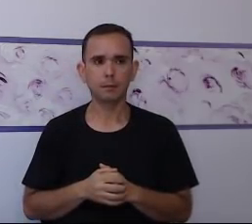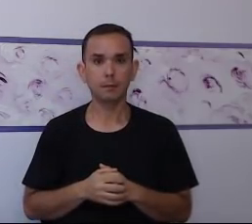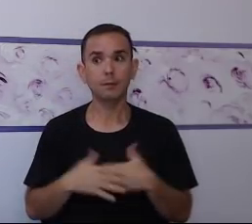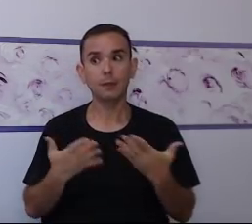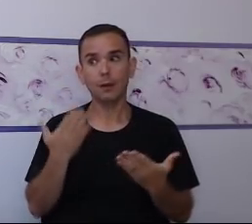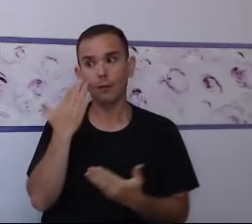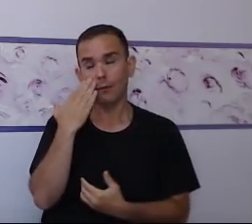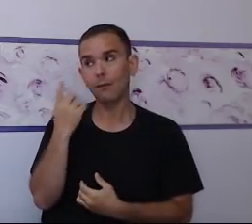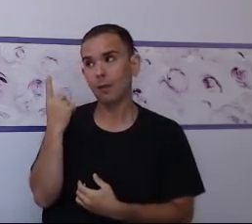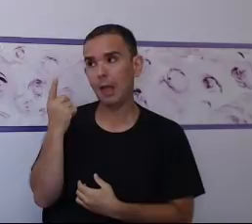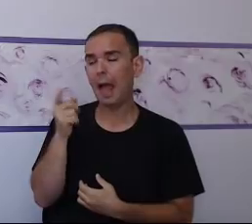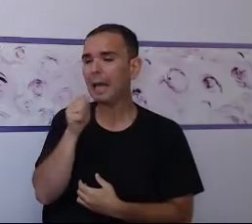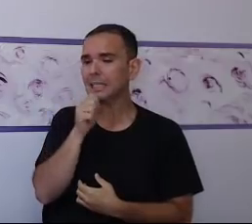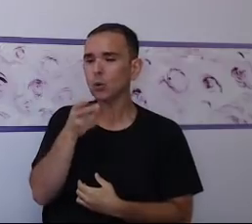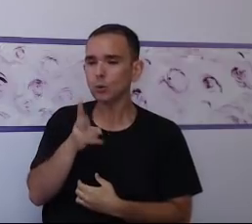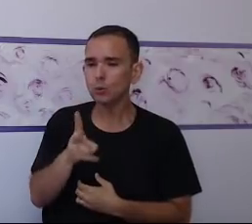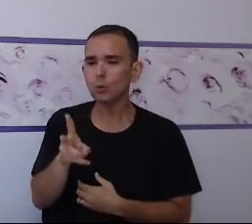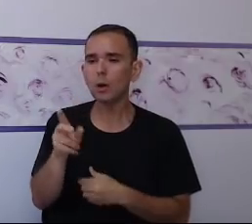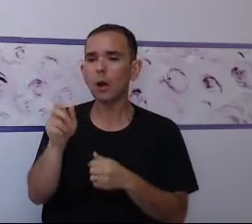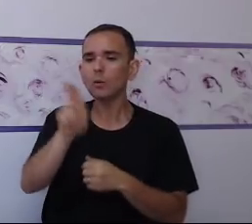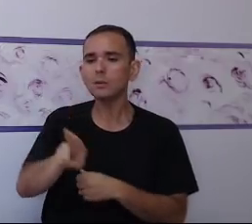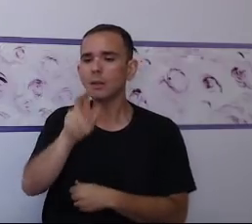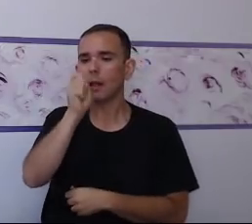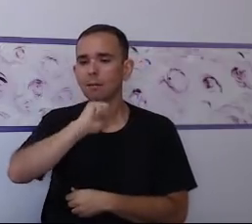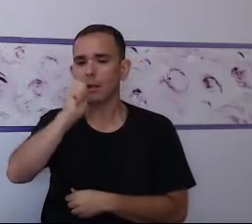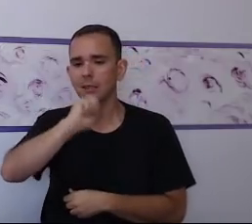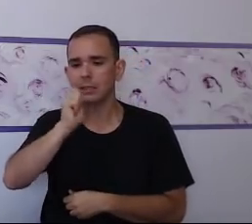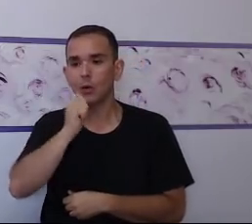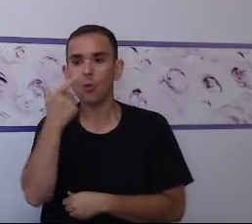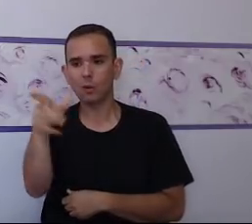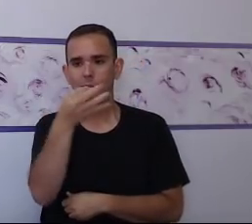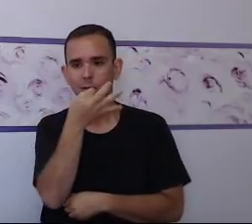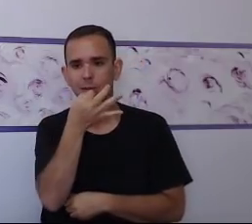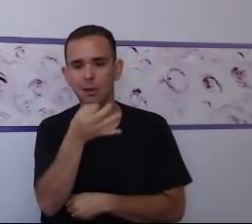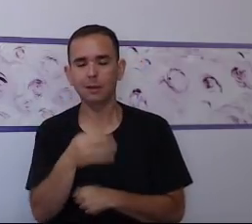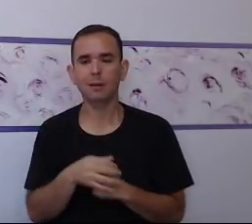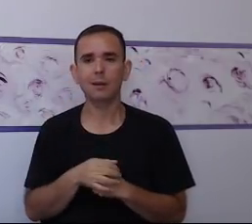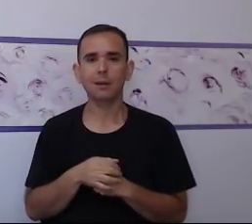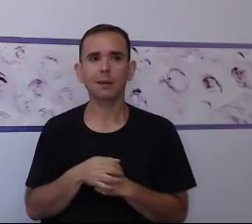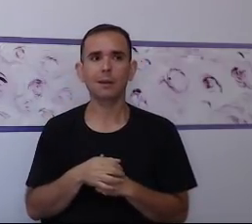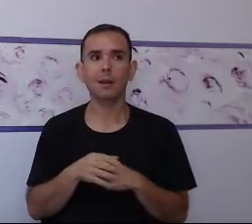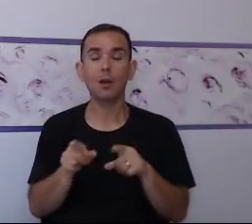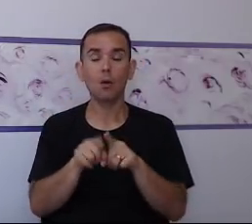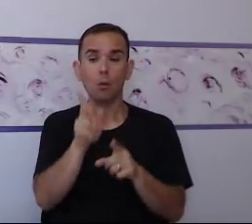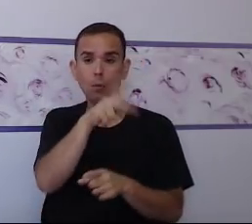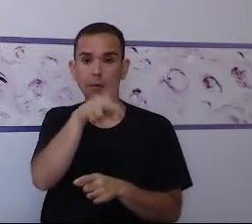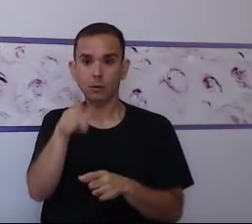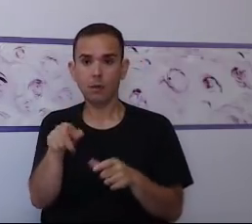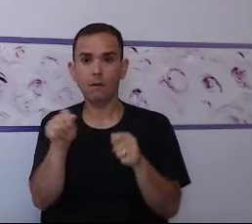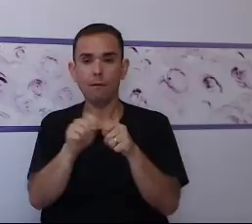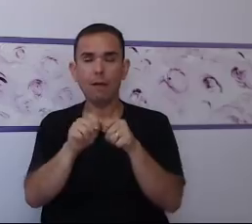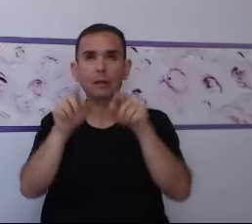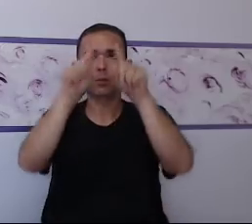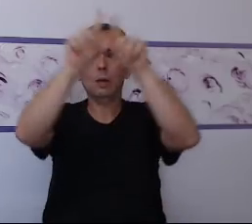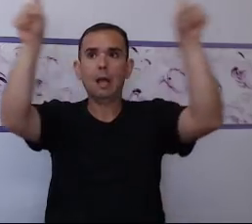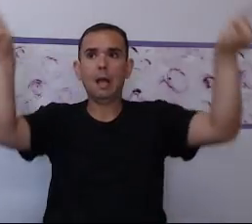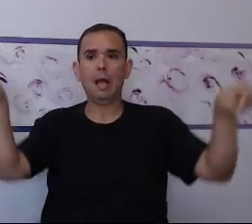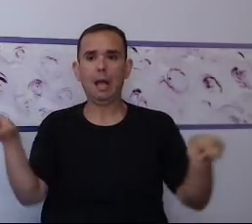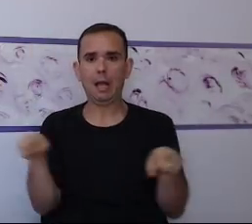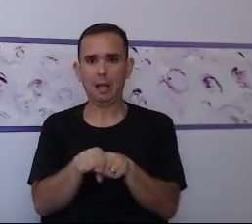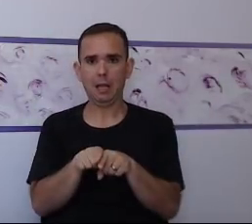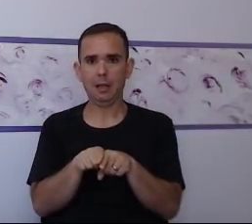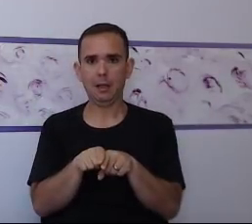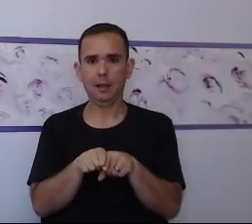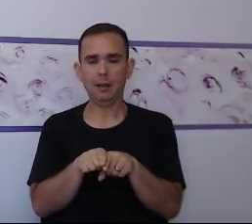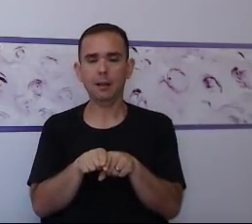Olha aí, a gente continua trabalhando com os palitinhos, né? Em uma outra sugestão, aonde o professor monta um cartaz, aonde ele